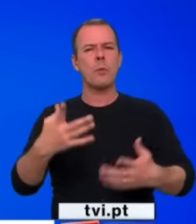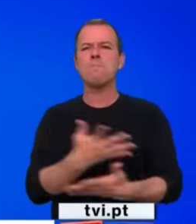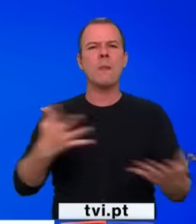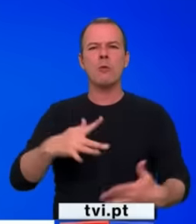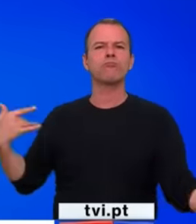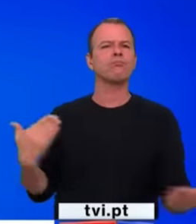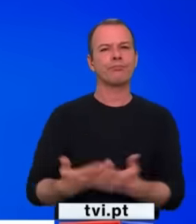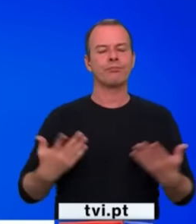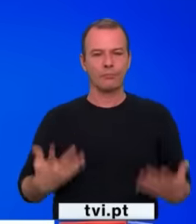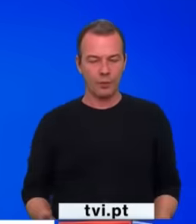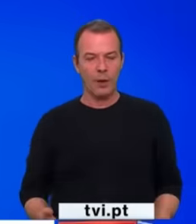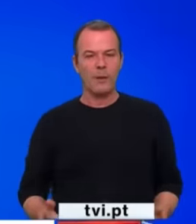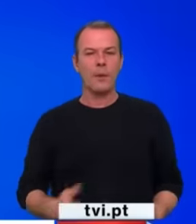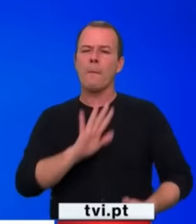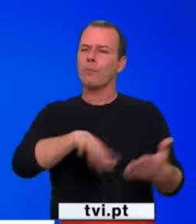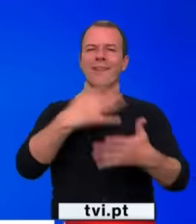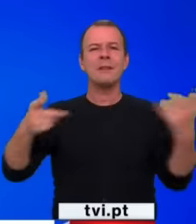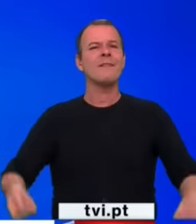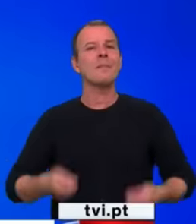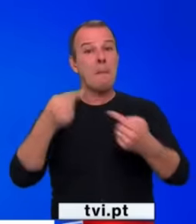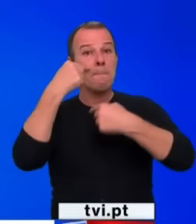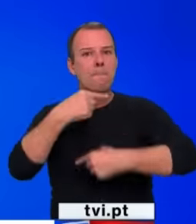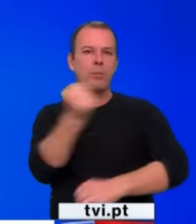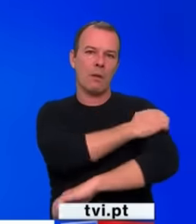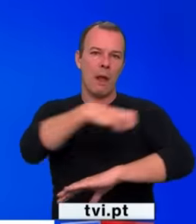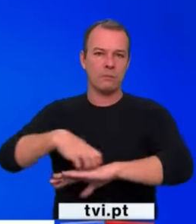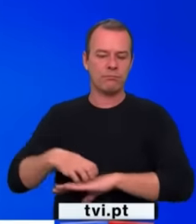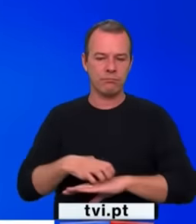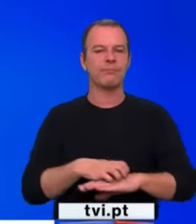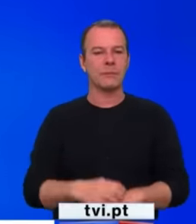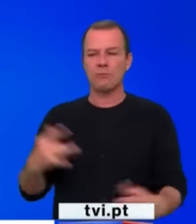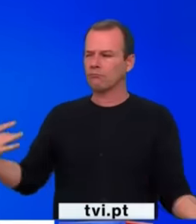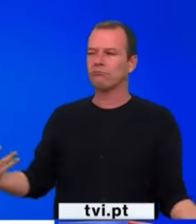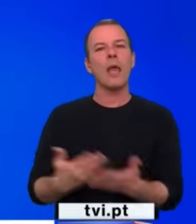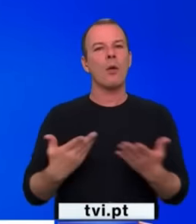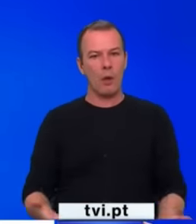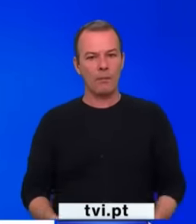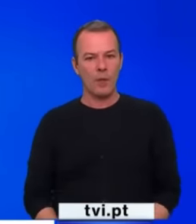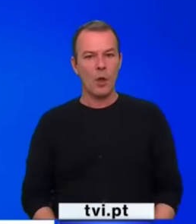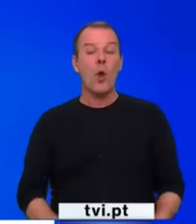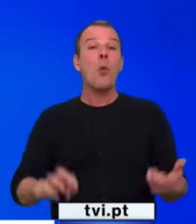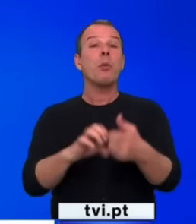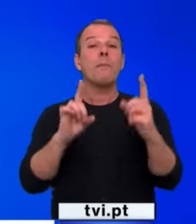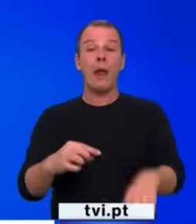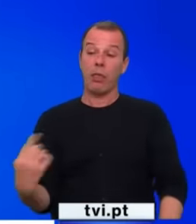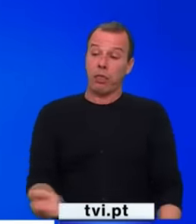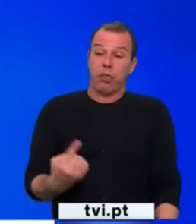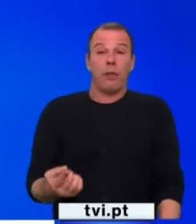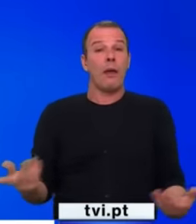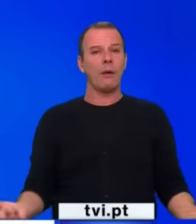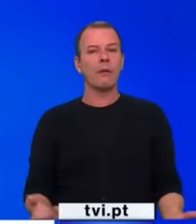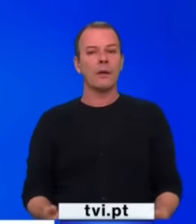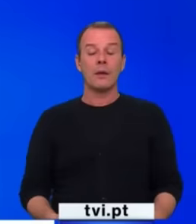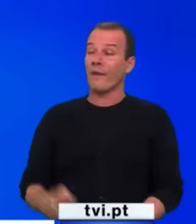PER? Lançamos geral. O maior plano de investimento público da habitação na história da nossa democracia. Problema, demora. O que é que quer fazer